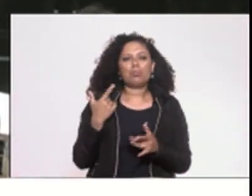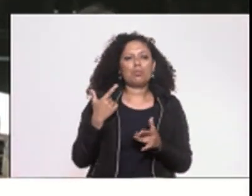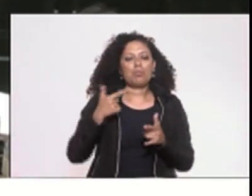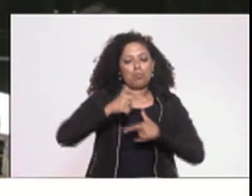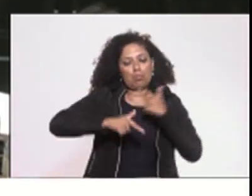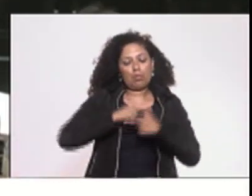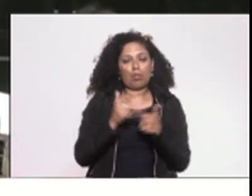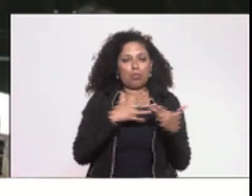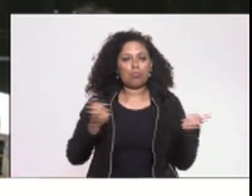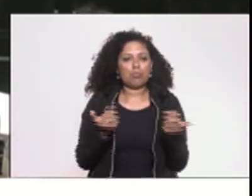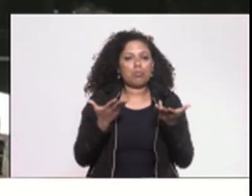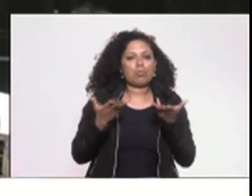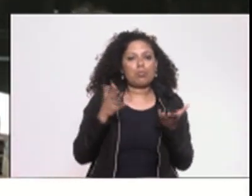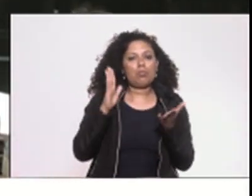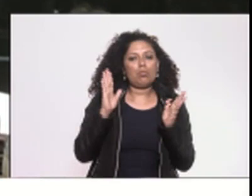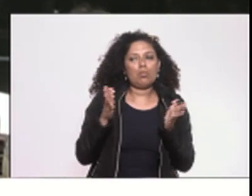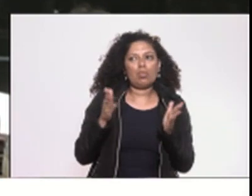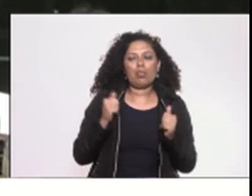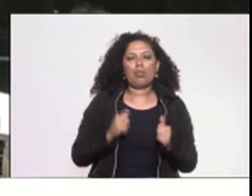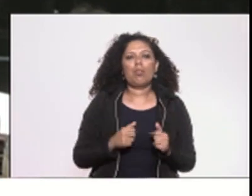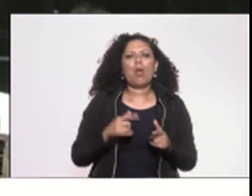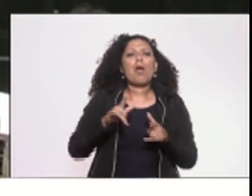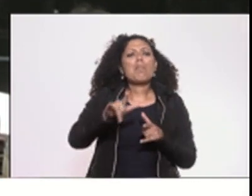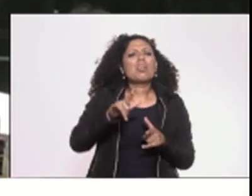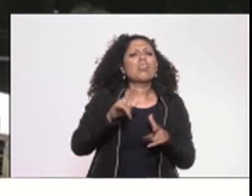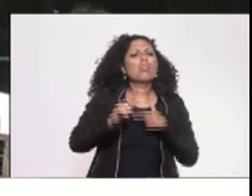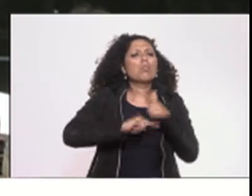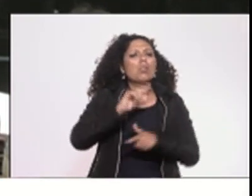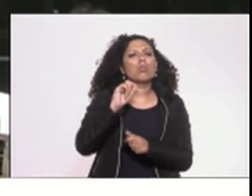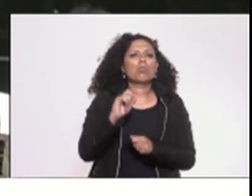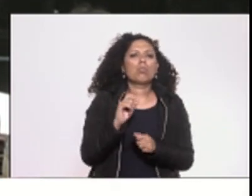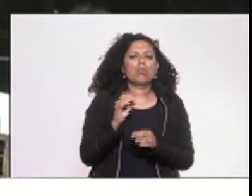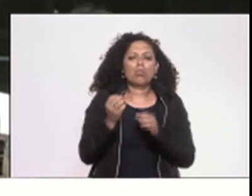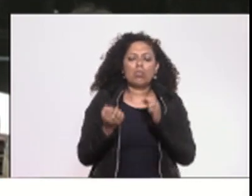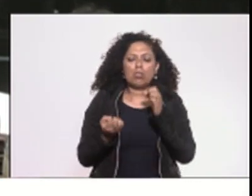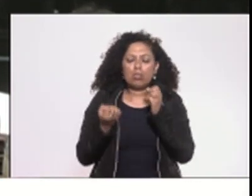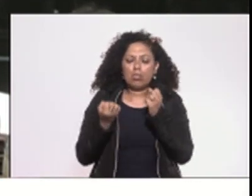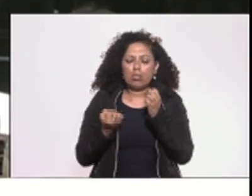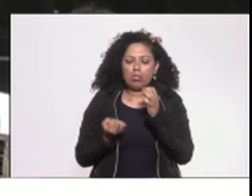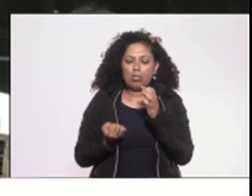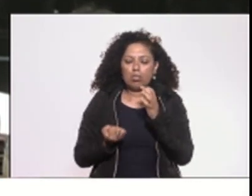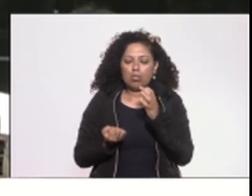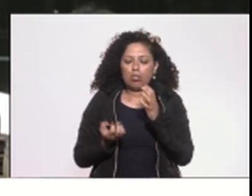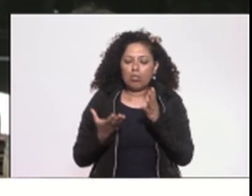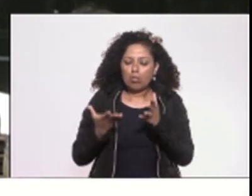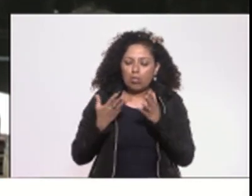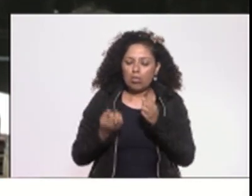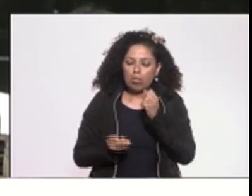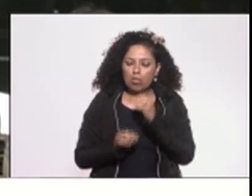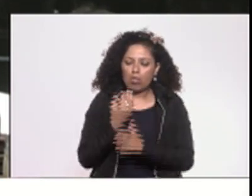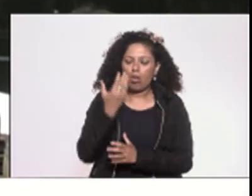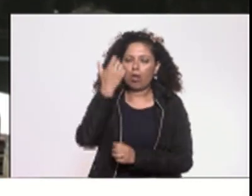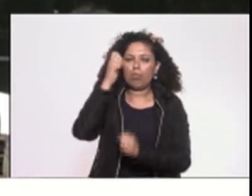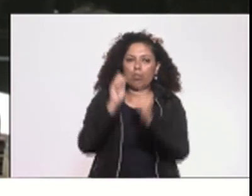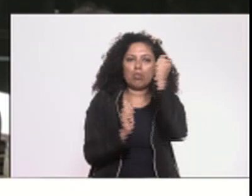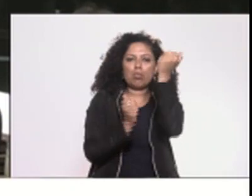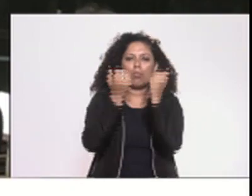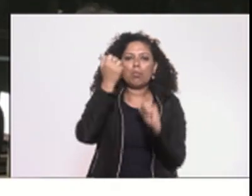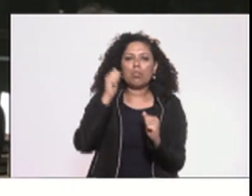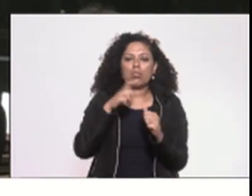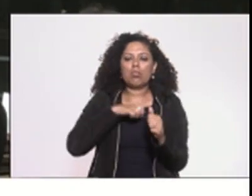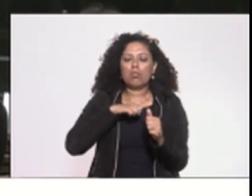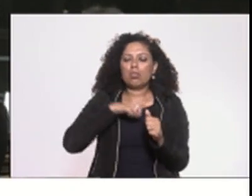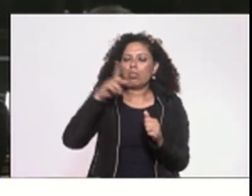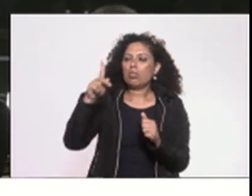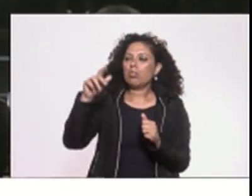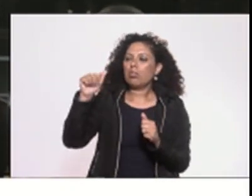entrar, isso podia dar certo. E que segmento era esse? Eu queria montar uma fábrica de palmito em conserva. Por quê? Meu